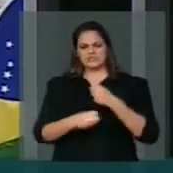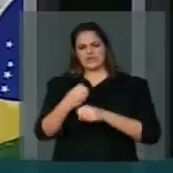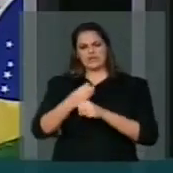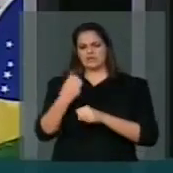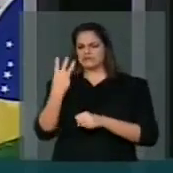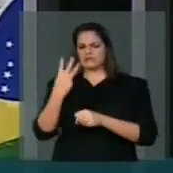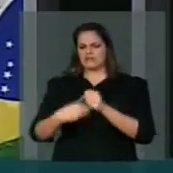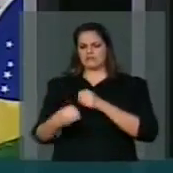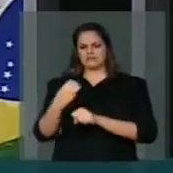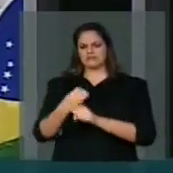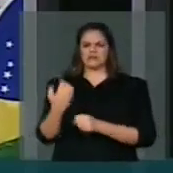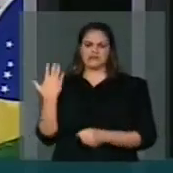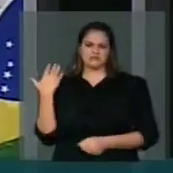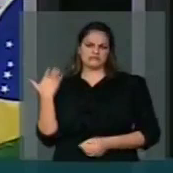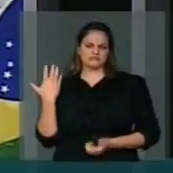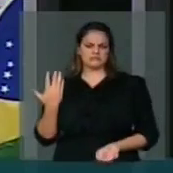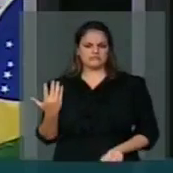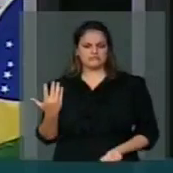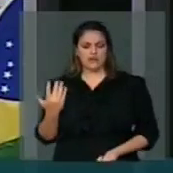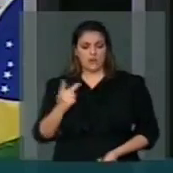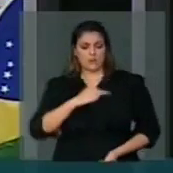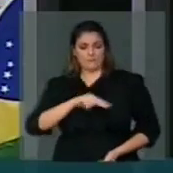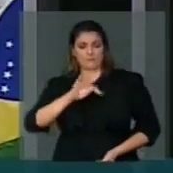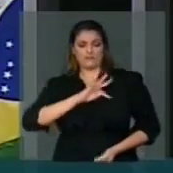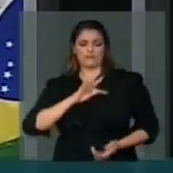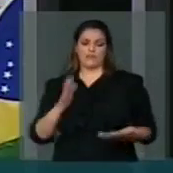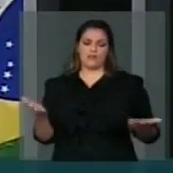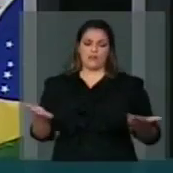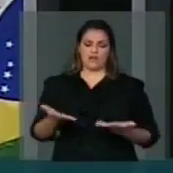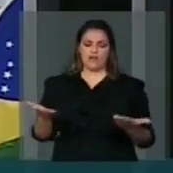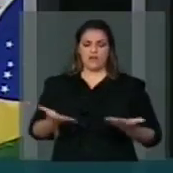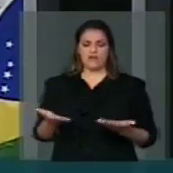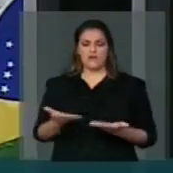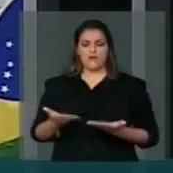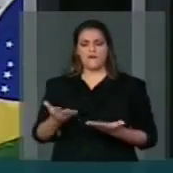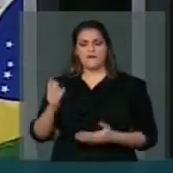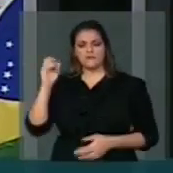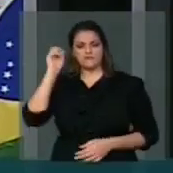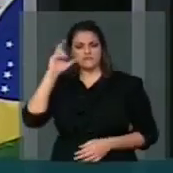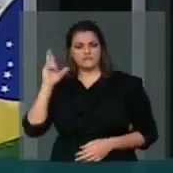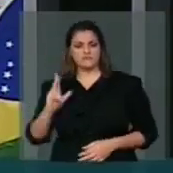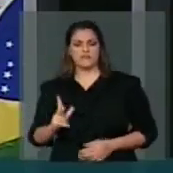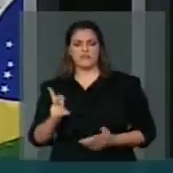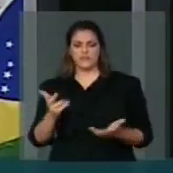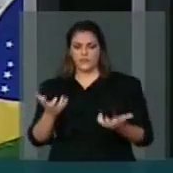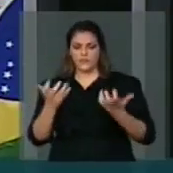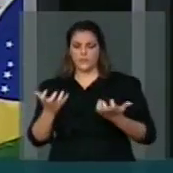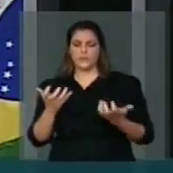importa. E o PT usa o argumento dessa isenção.